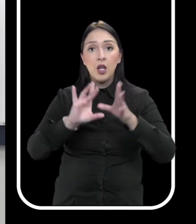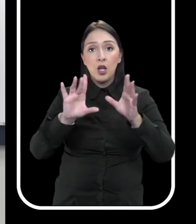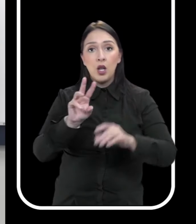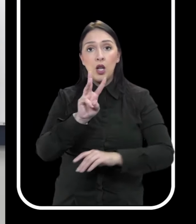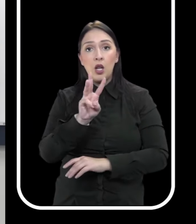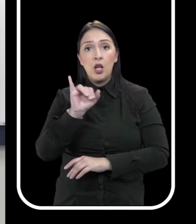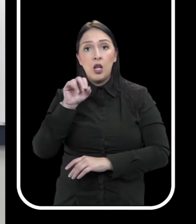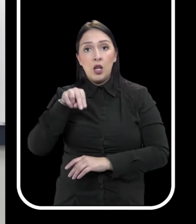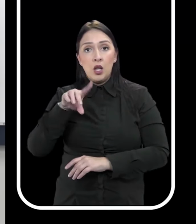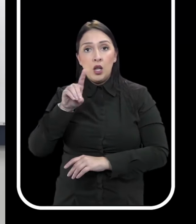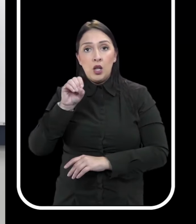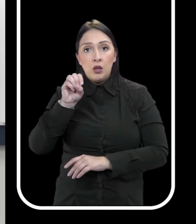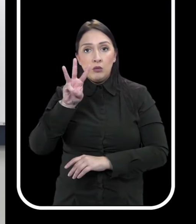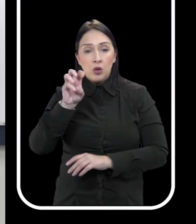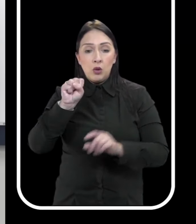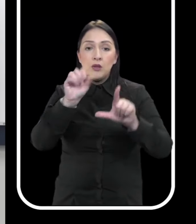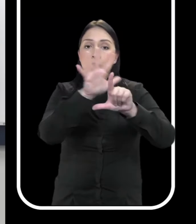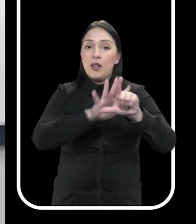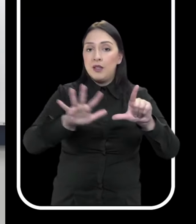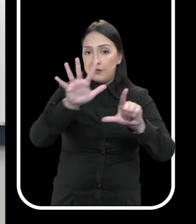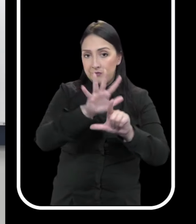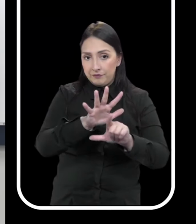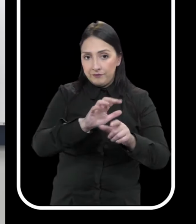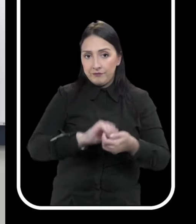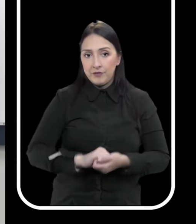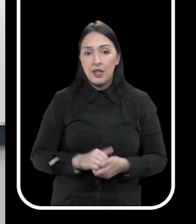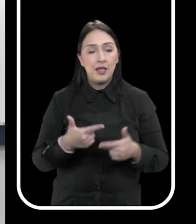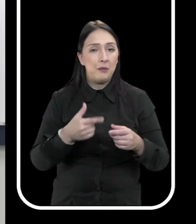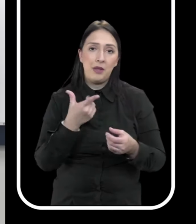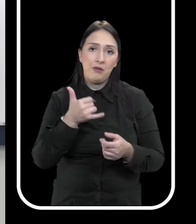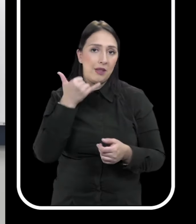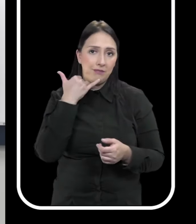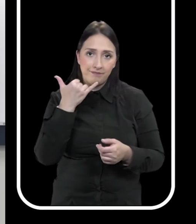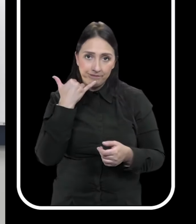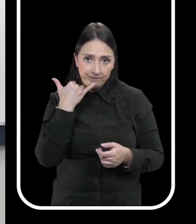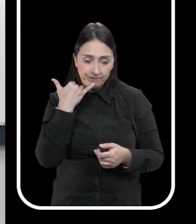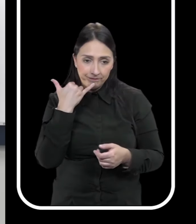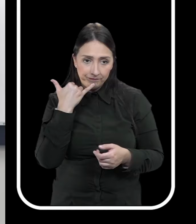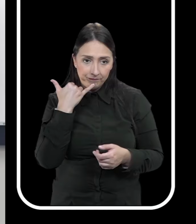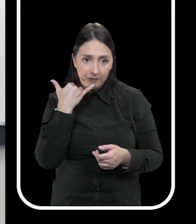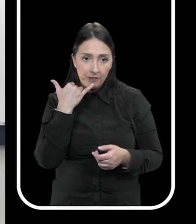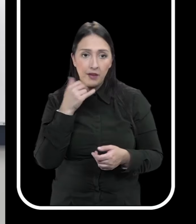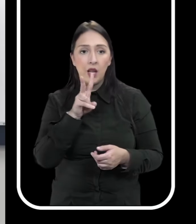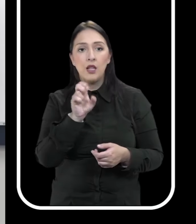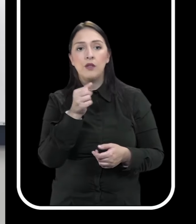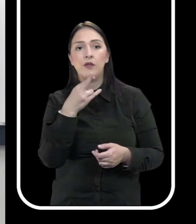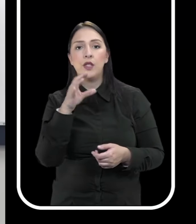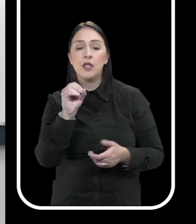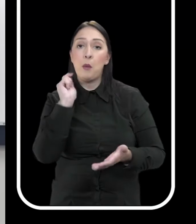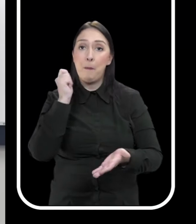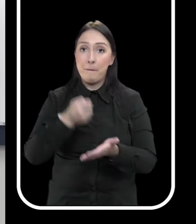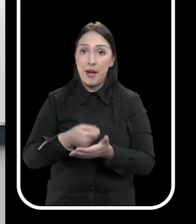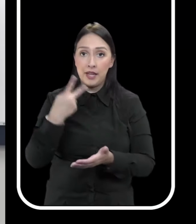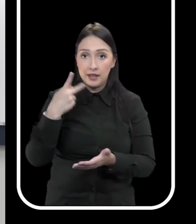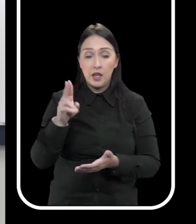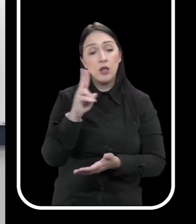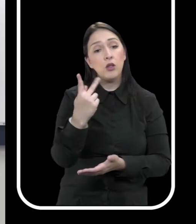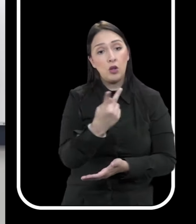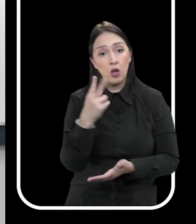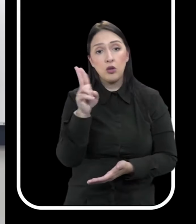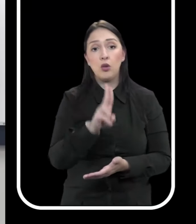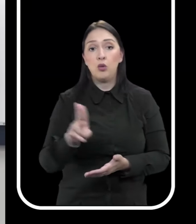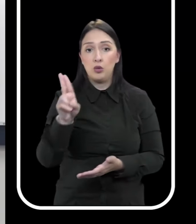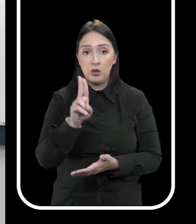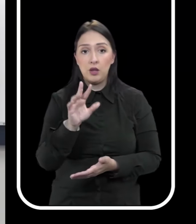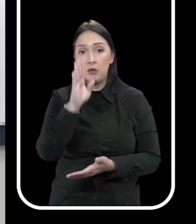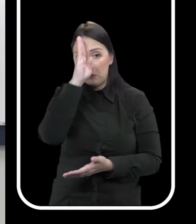Então ele não está disponível para outras plataformas e tampouco para telefone celular. na versão paga deles, nós